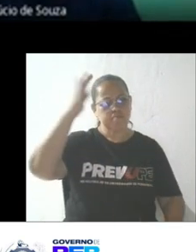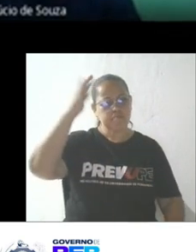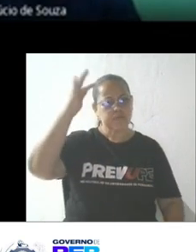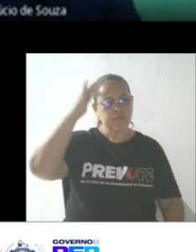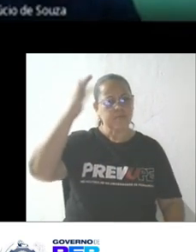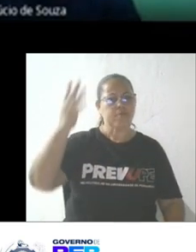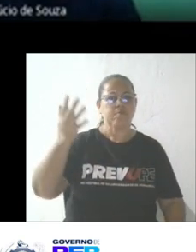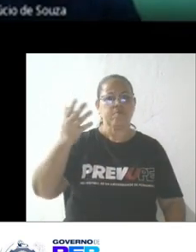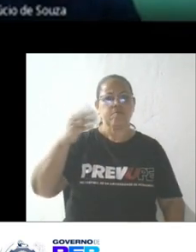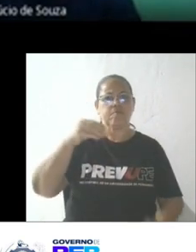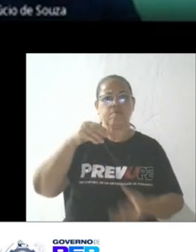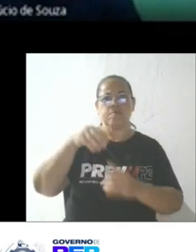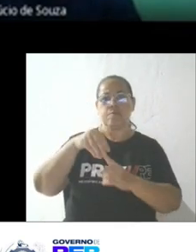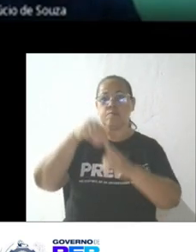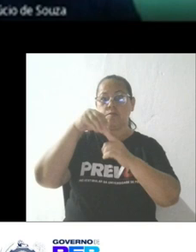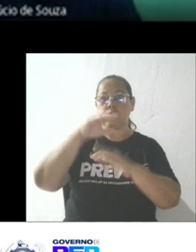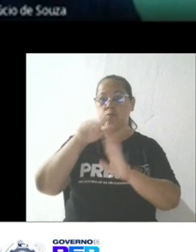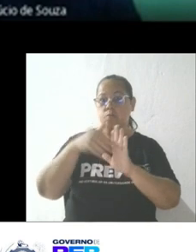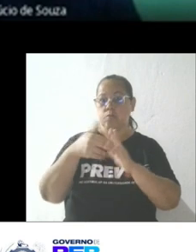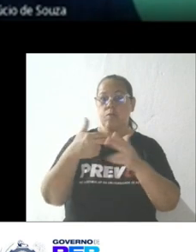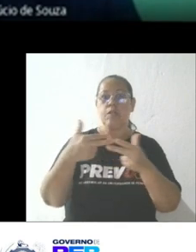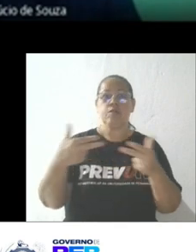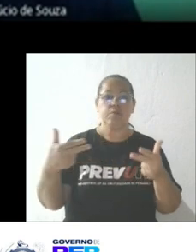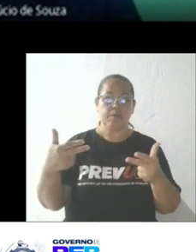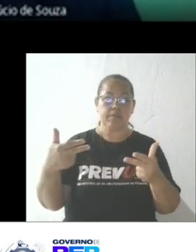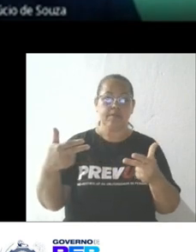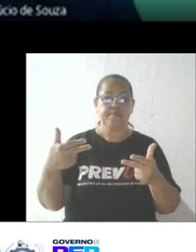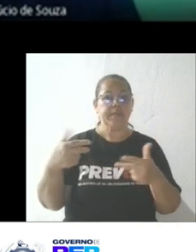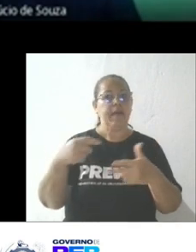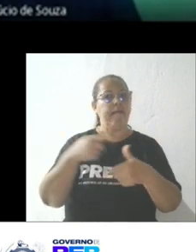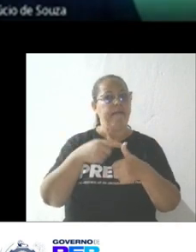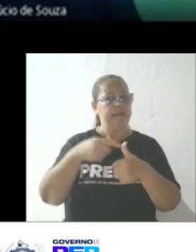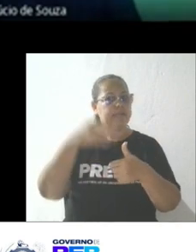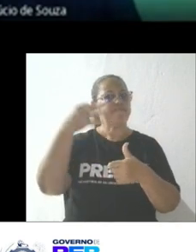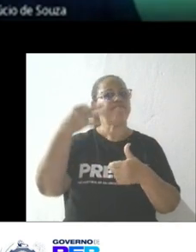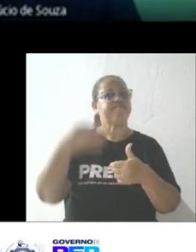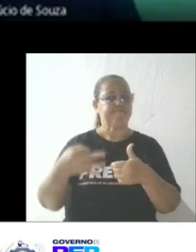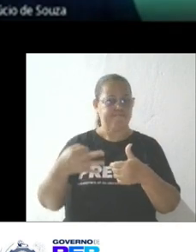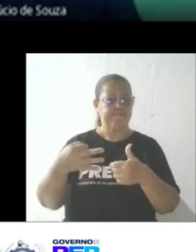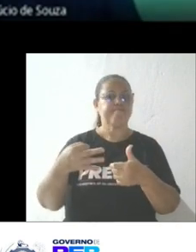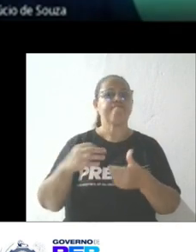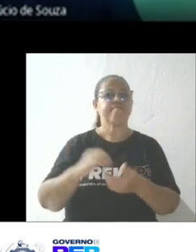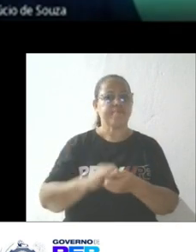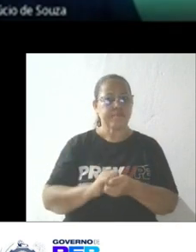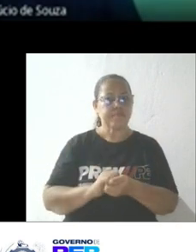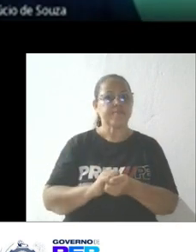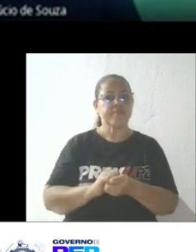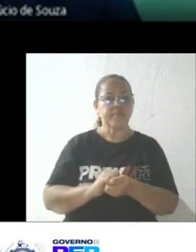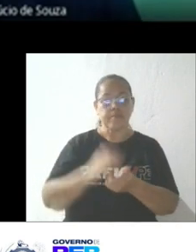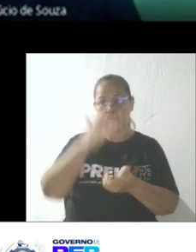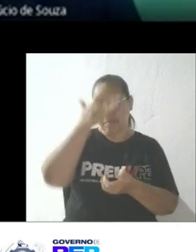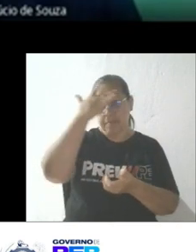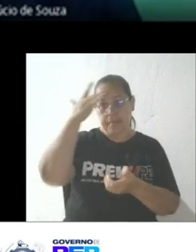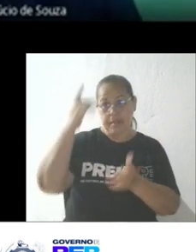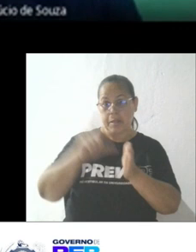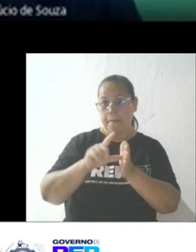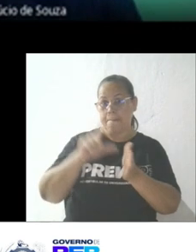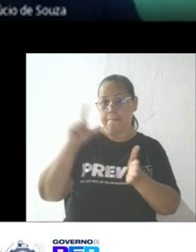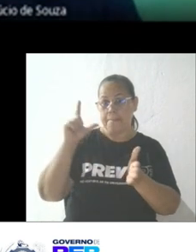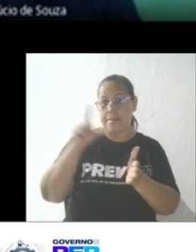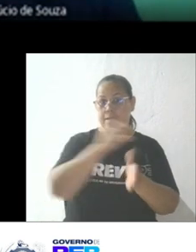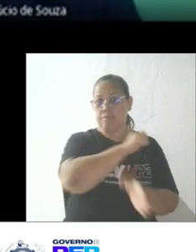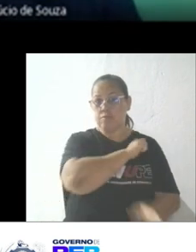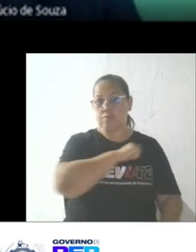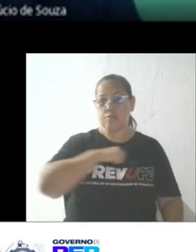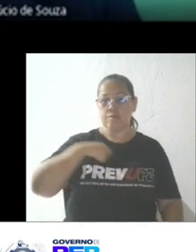coisas essa questão está correta os pré-socráticos buscavam a origem